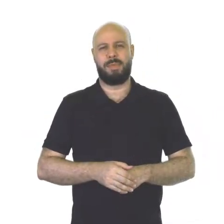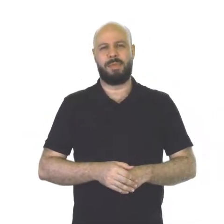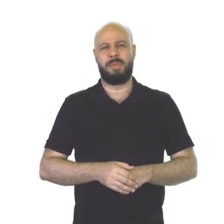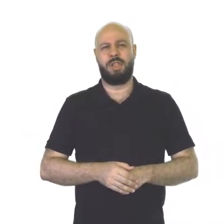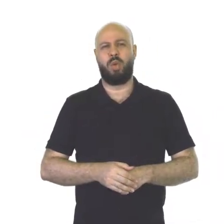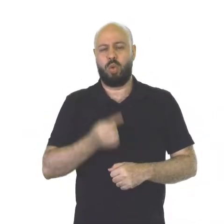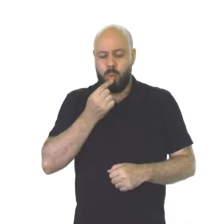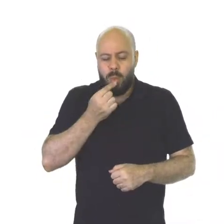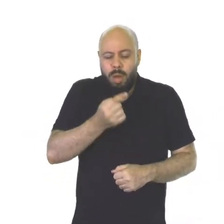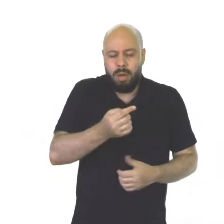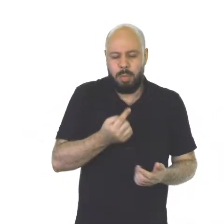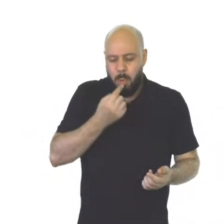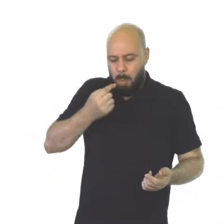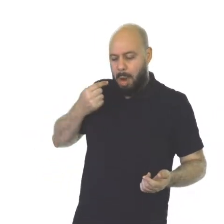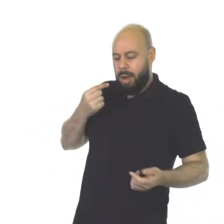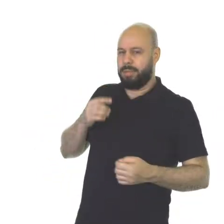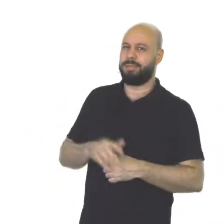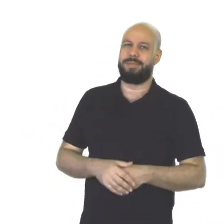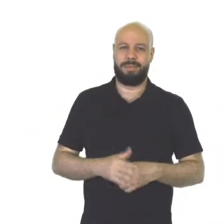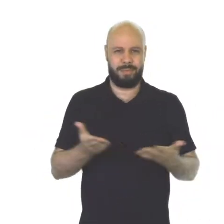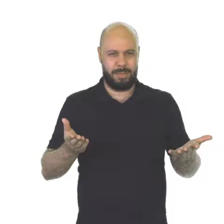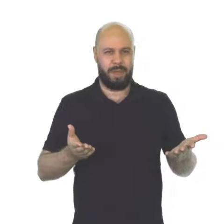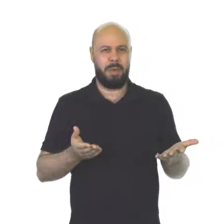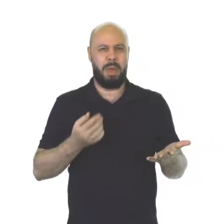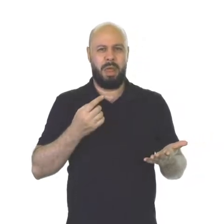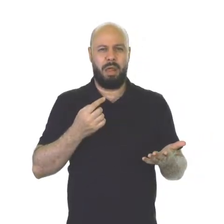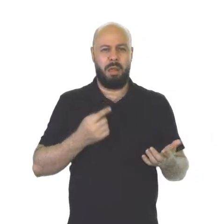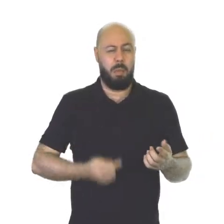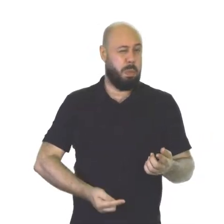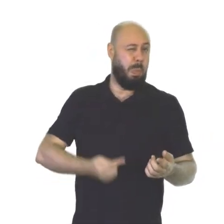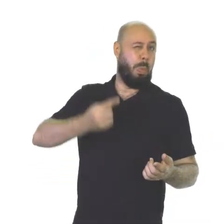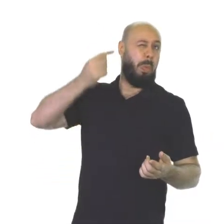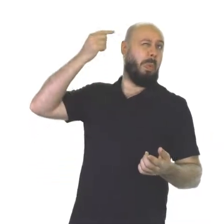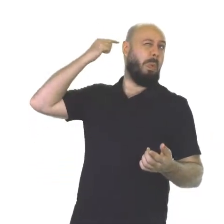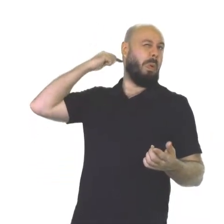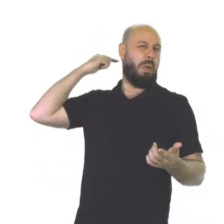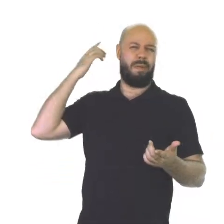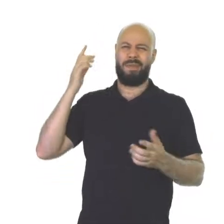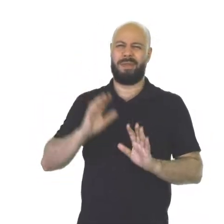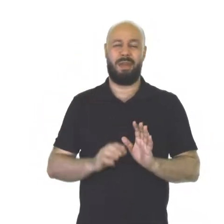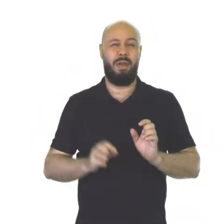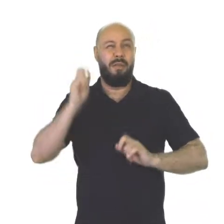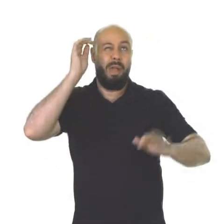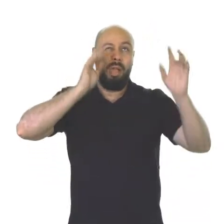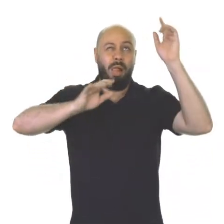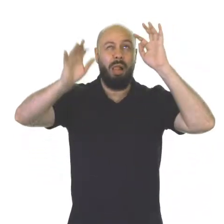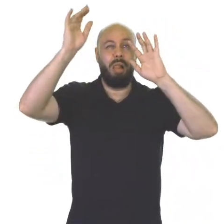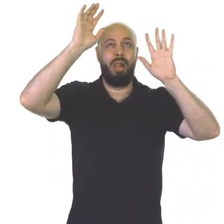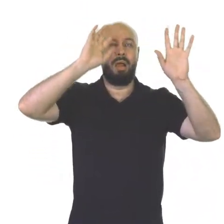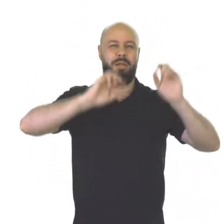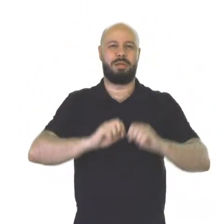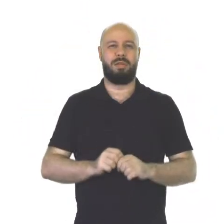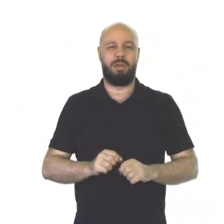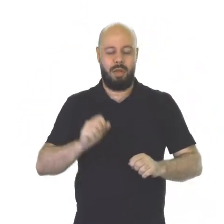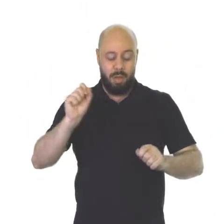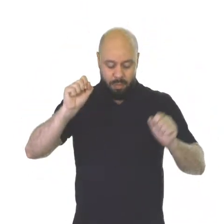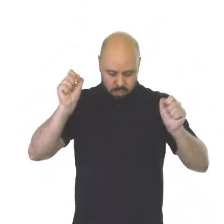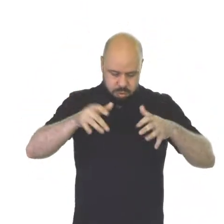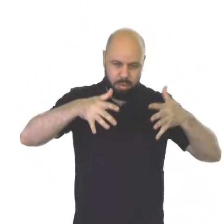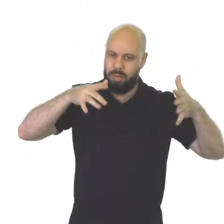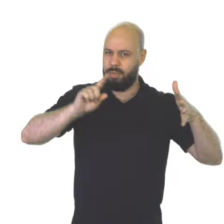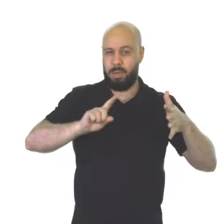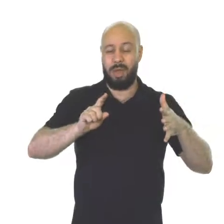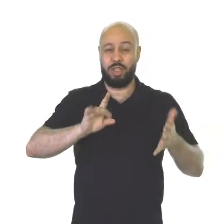que aconteceu ali, algo que realmente aconteceu. Ela não trabalha com fantasias, com misticismos, trabalha com